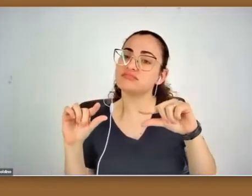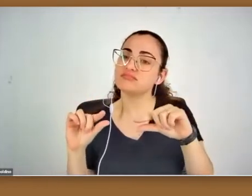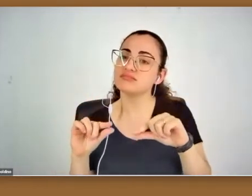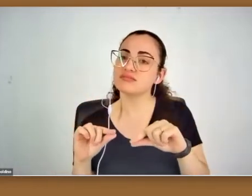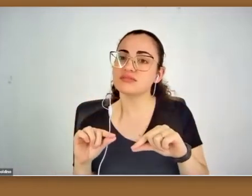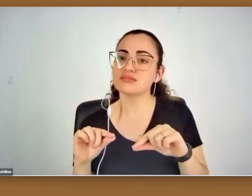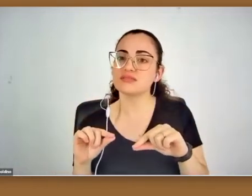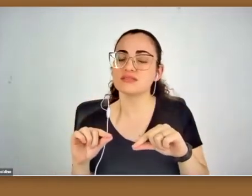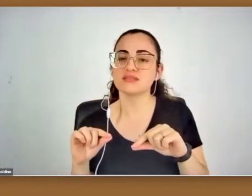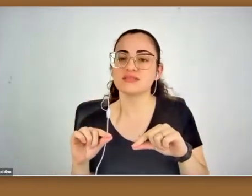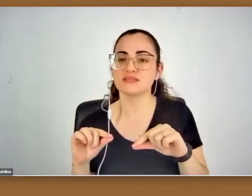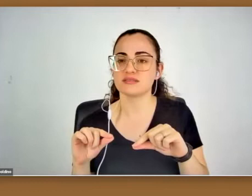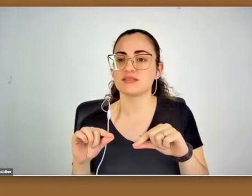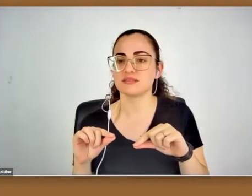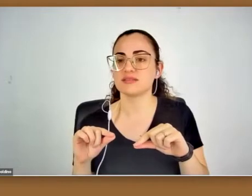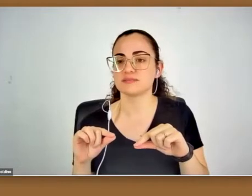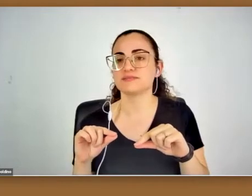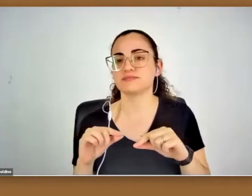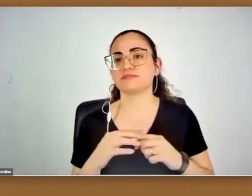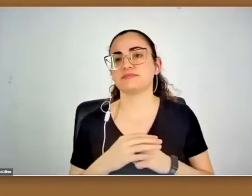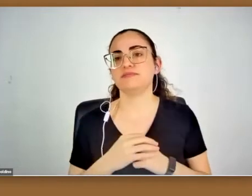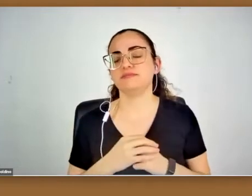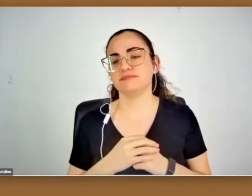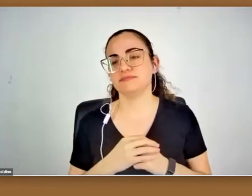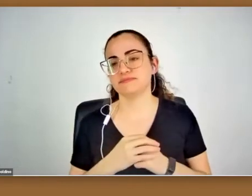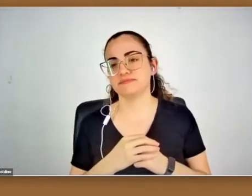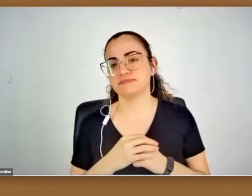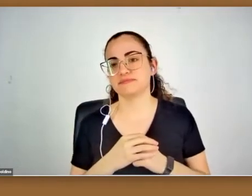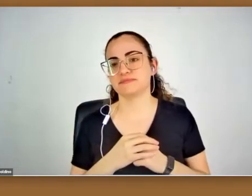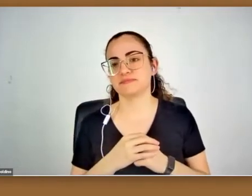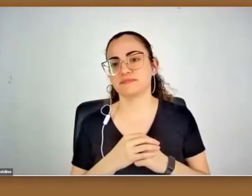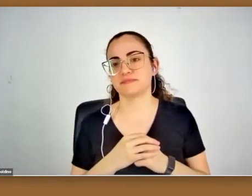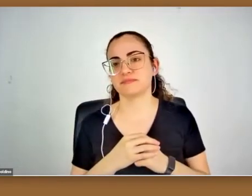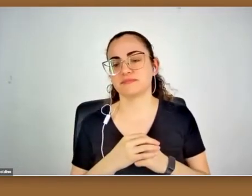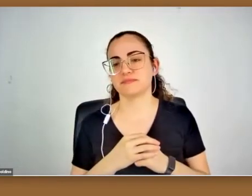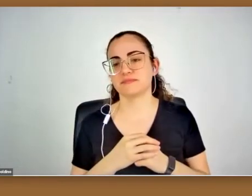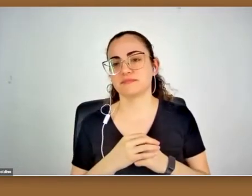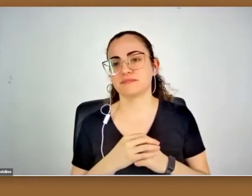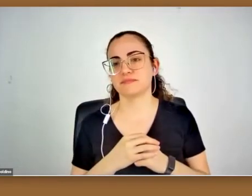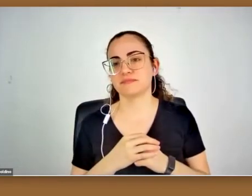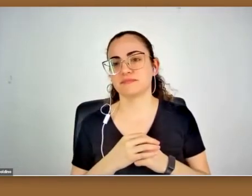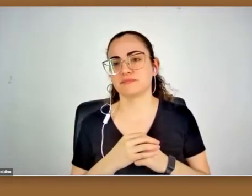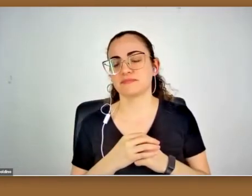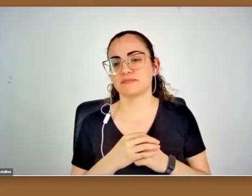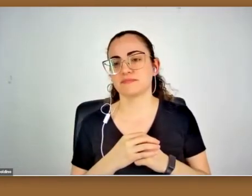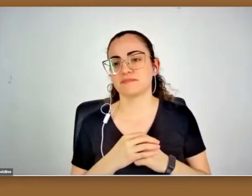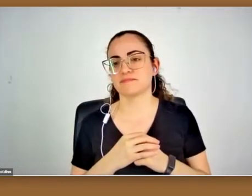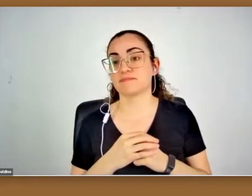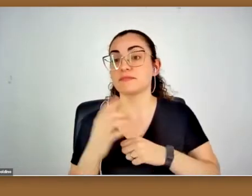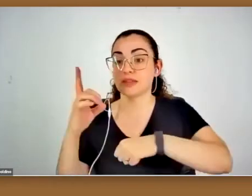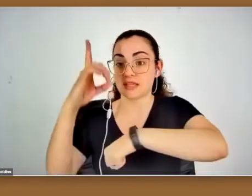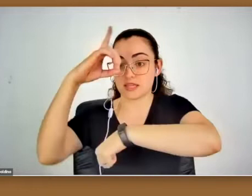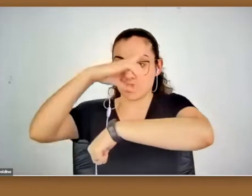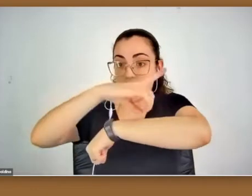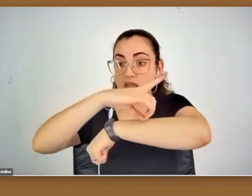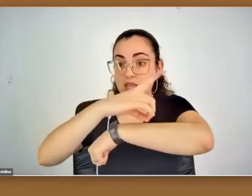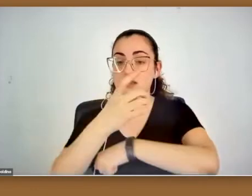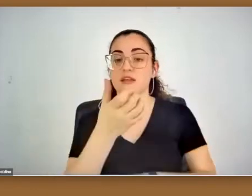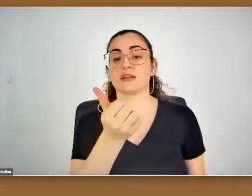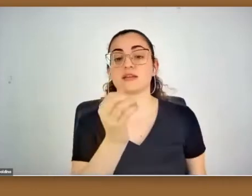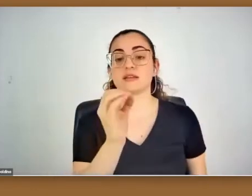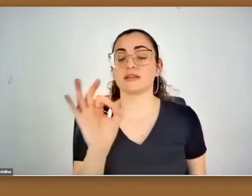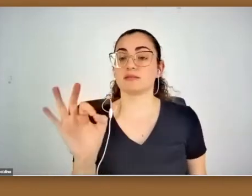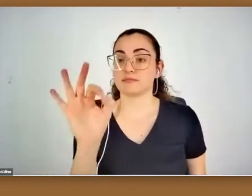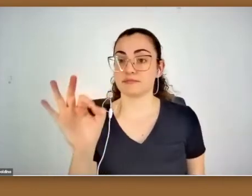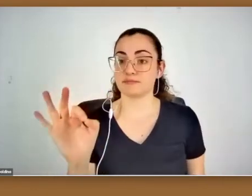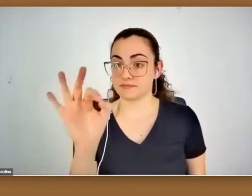nem doente, tá, pessoal? Algumas dessas doenças, por exemplo, dengue, a gente tem mais de 60% das pessoas que são infectadas,